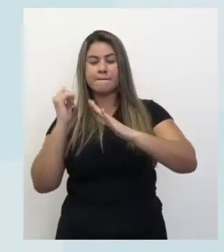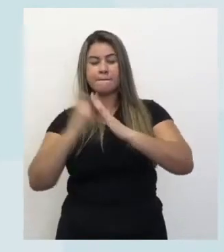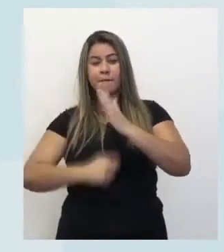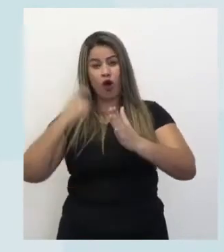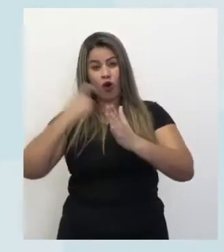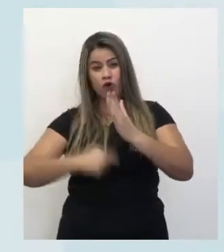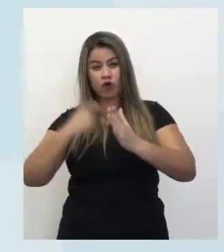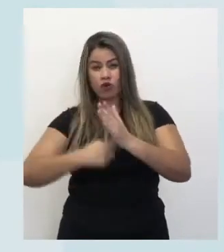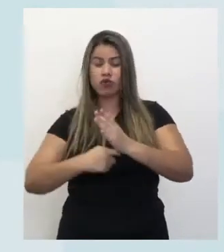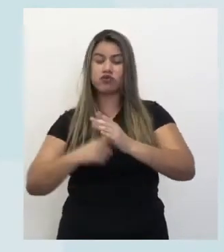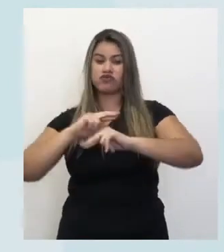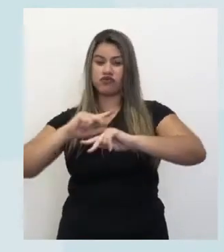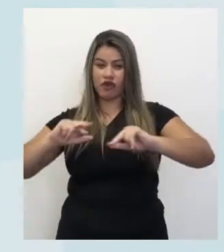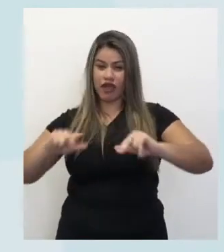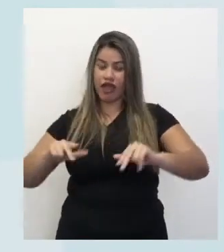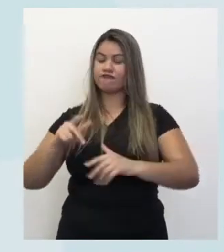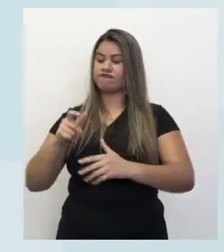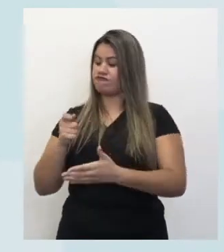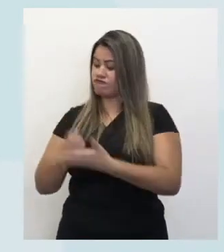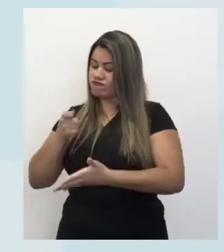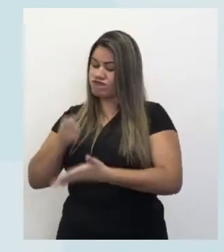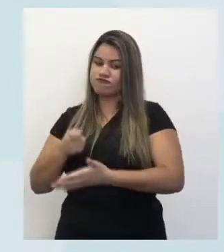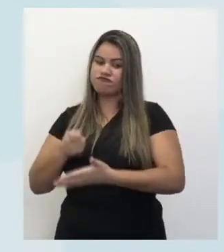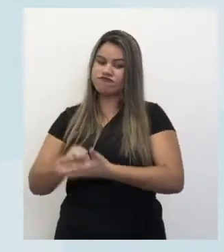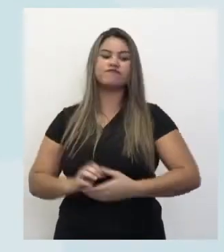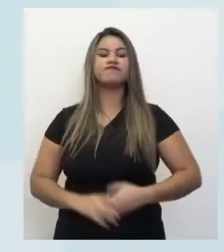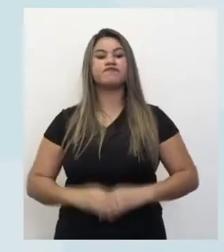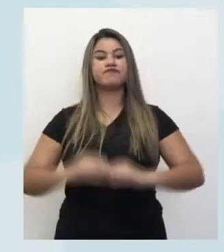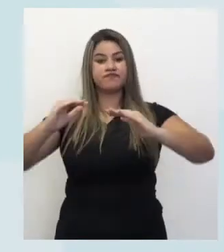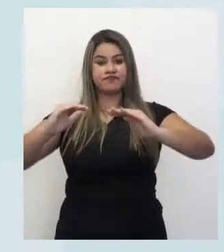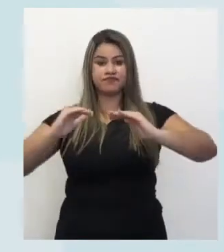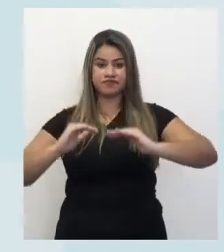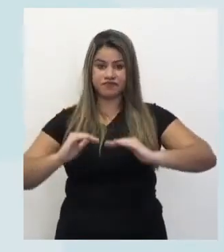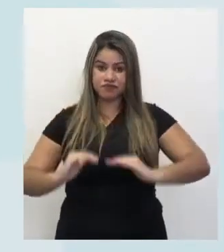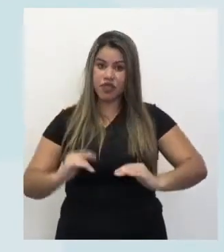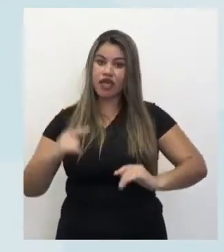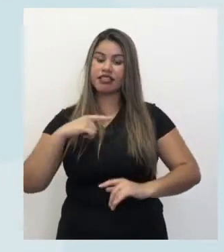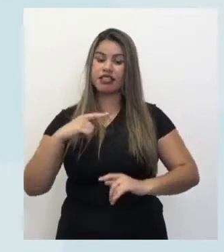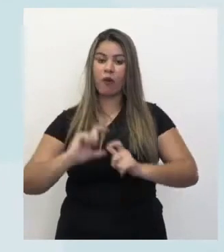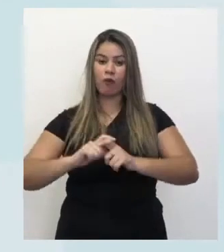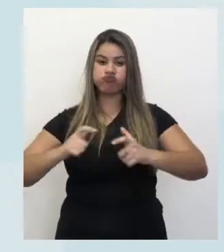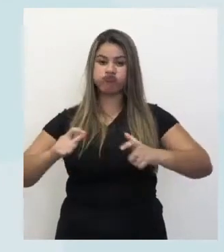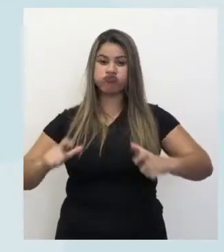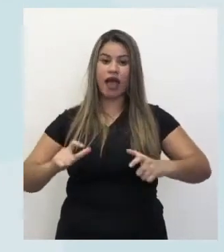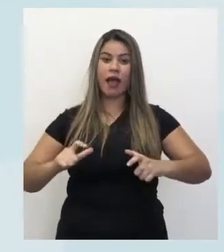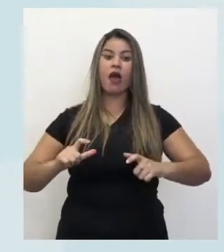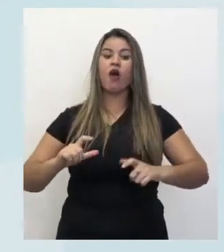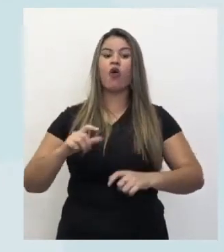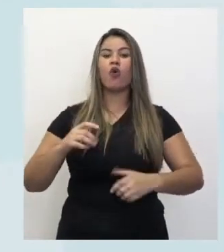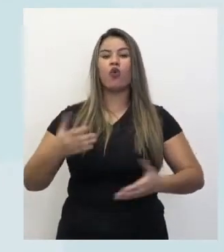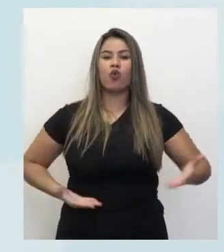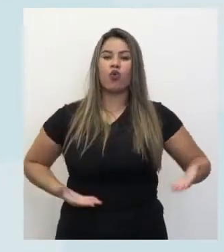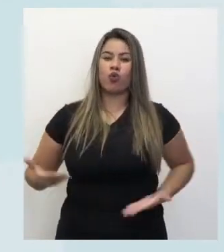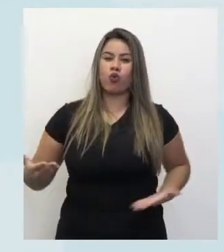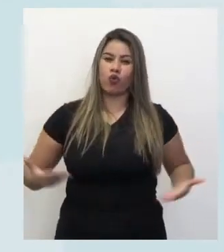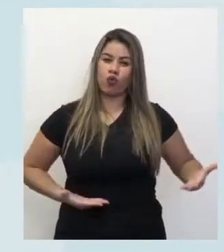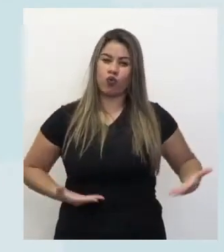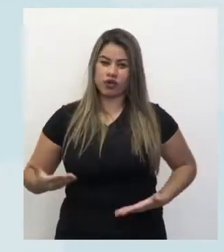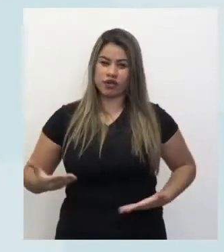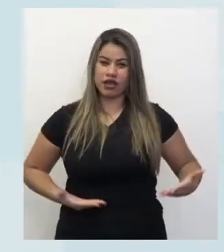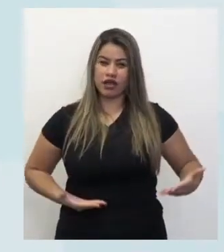os servos, que isso significa que os servos eram a maioria da população europeia na época, e o papel do servo